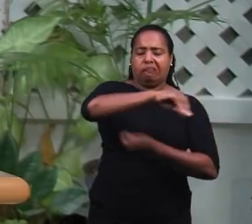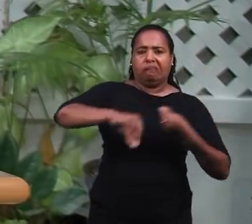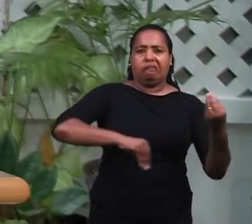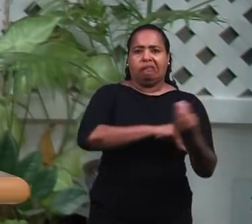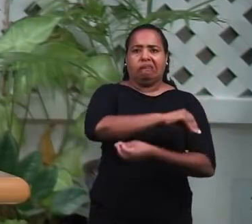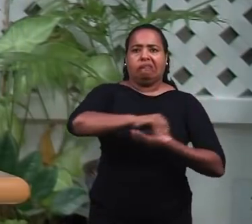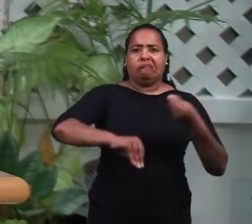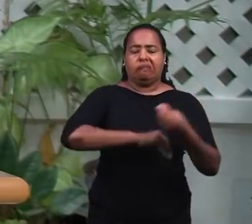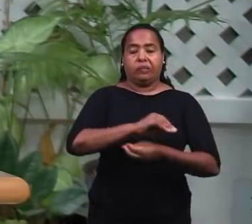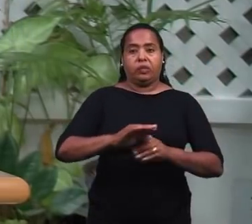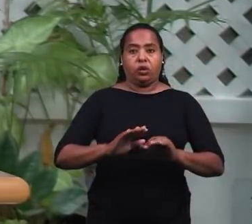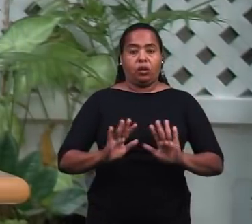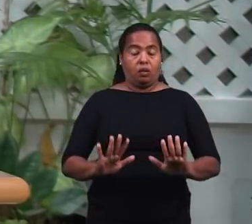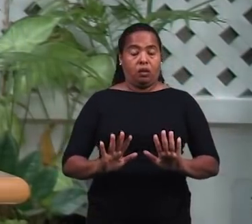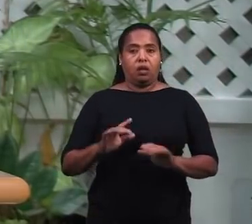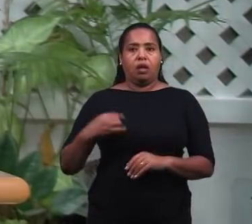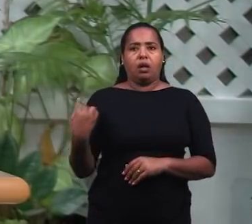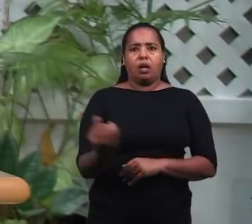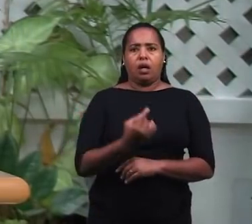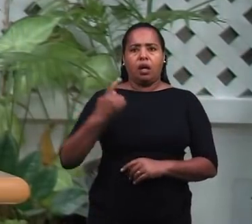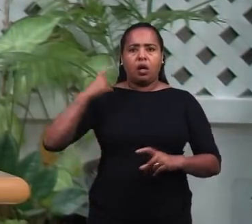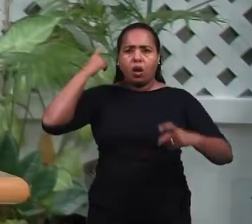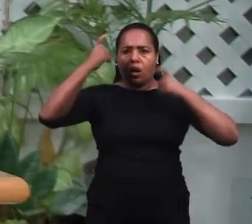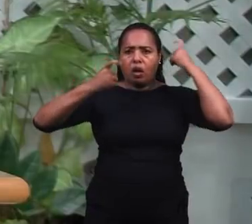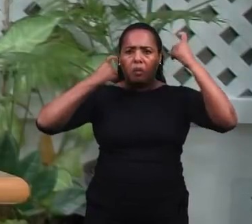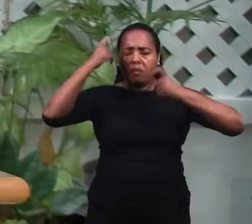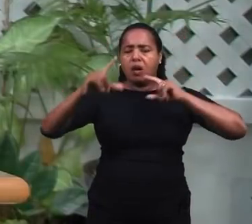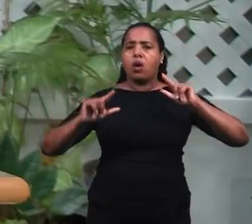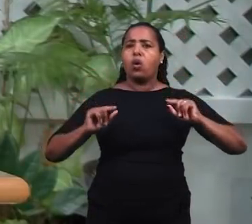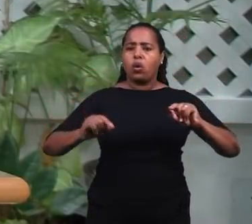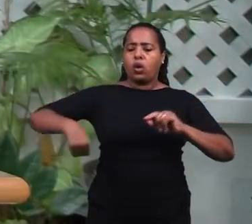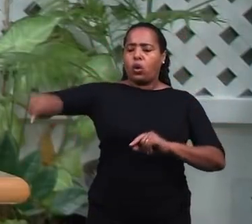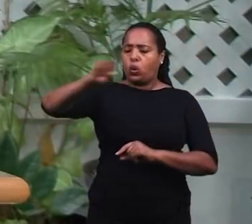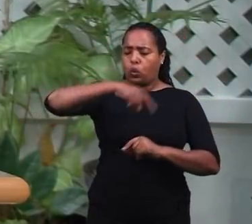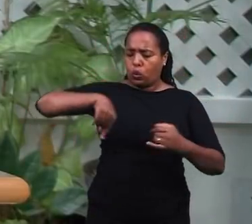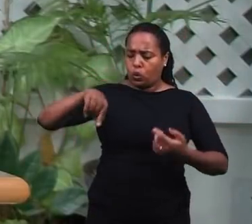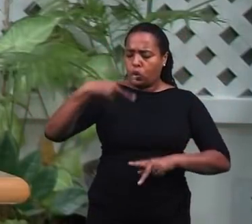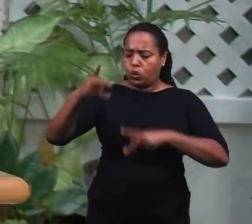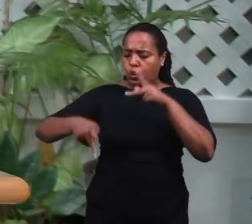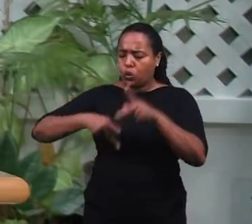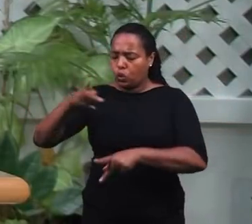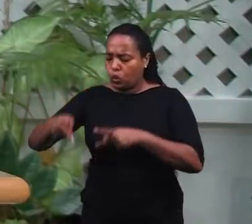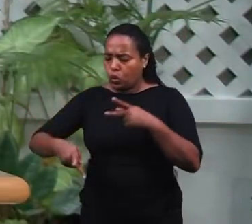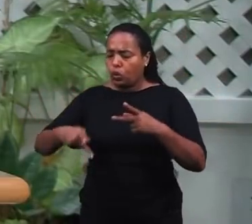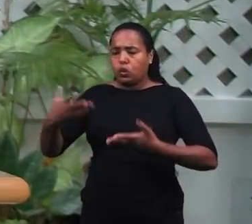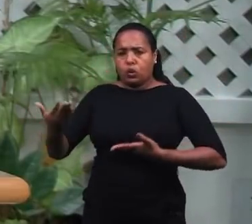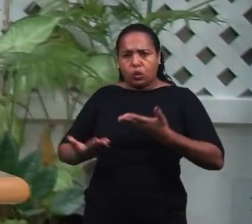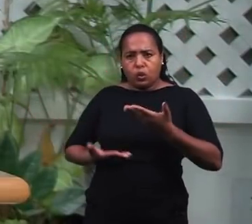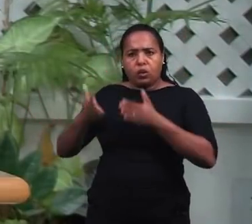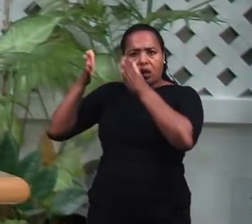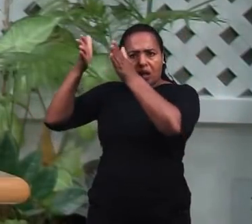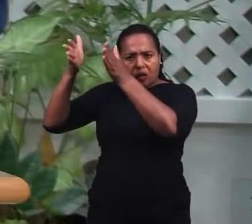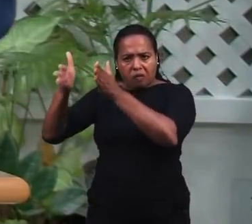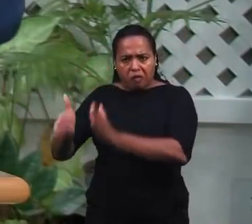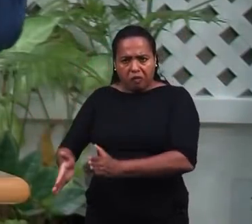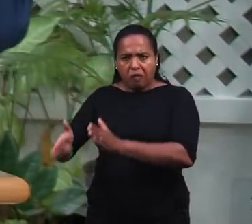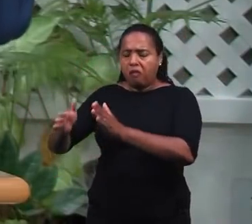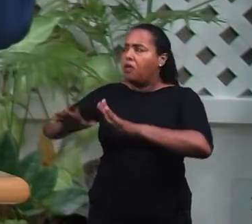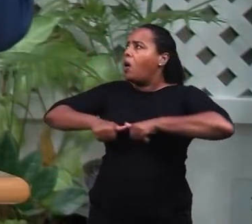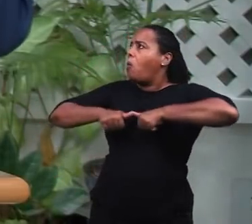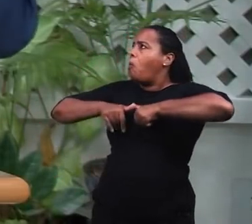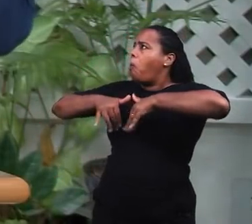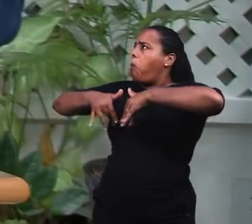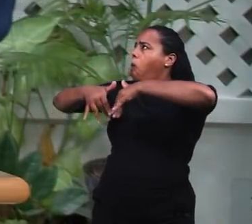A nossa grande preocupação hoje é de que o nosso povo, os crentes, aqueles poucos que